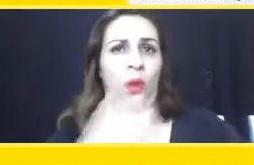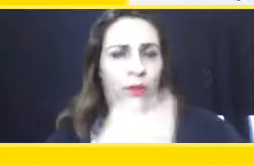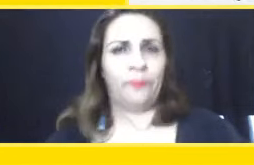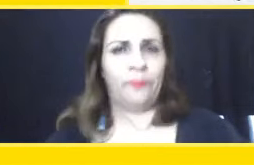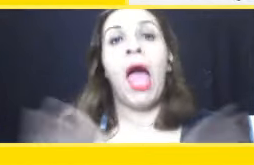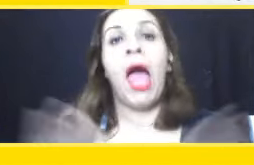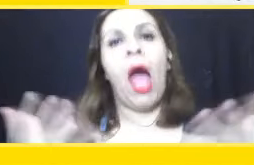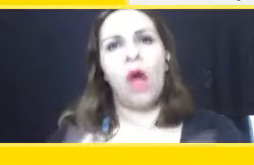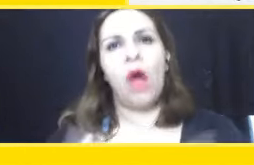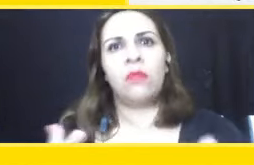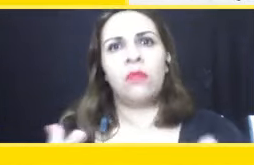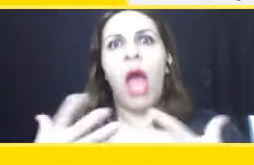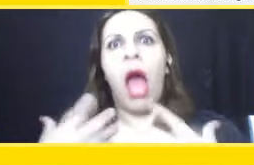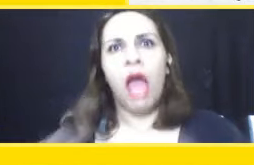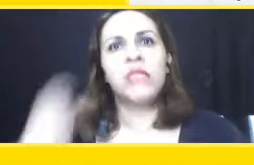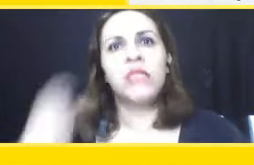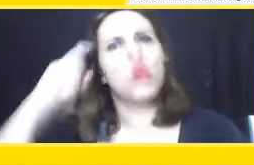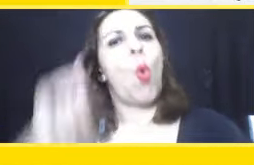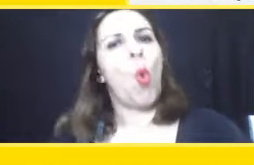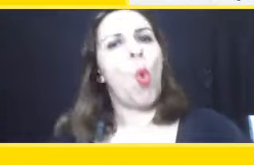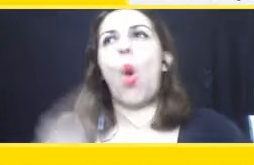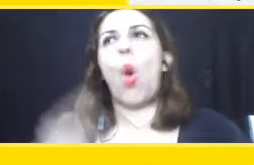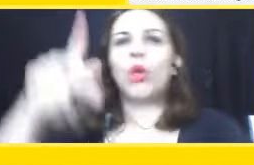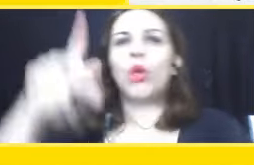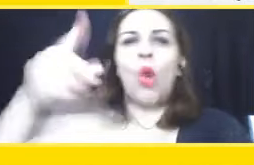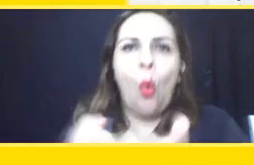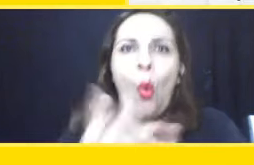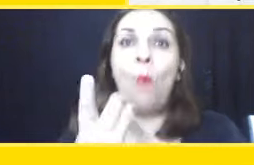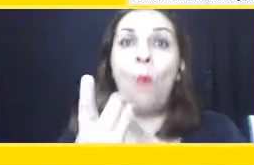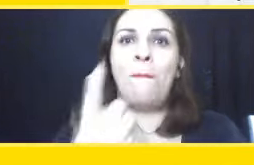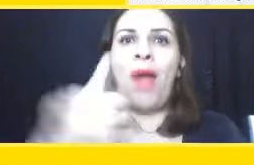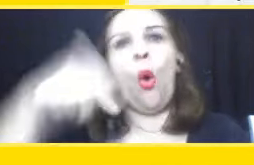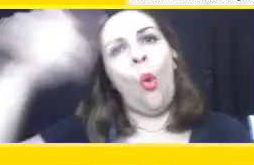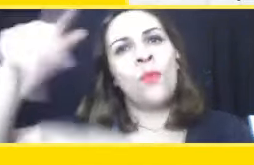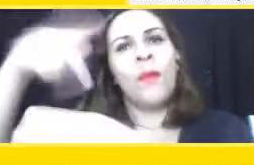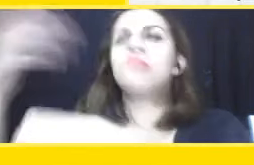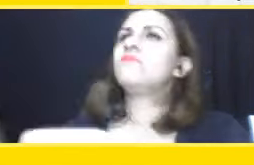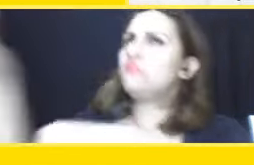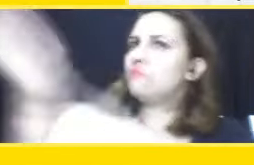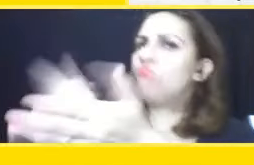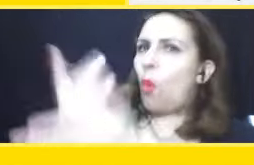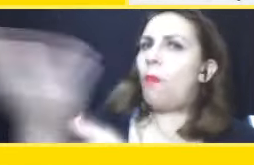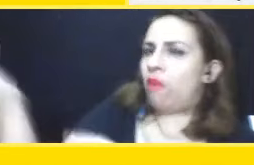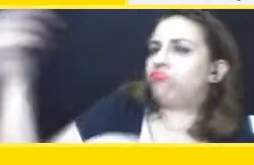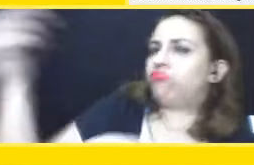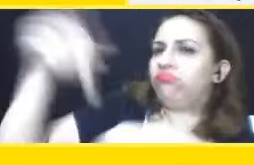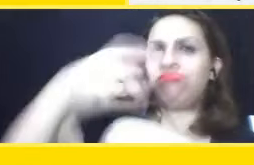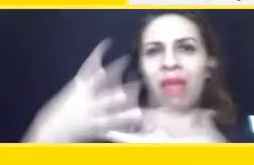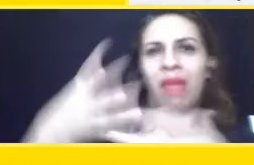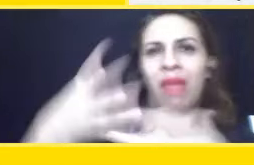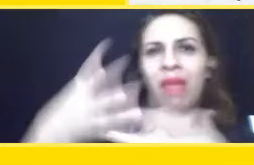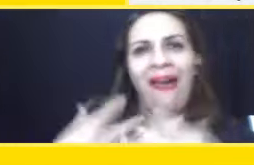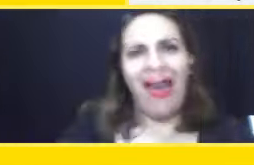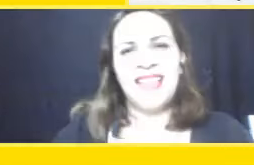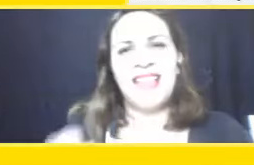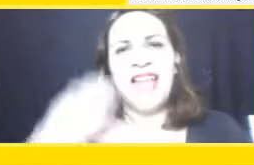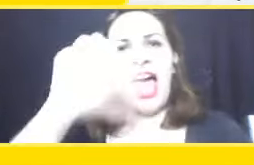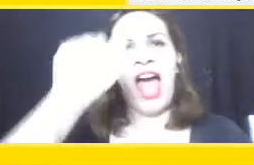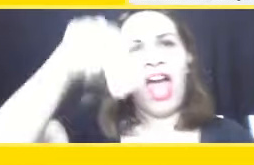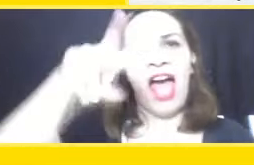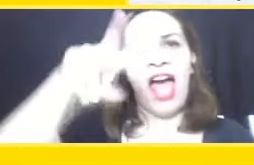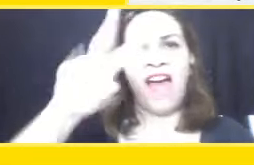favorável à importação, sim. Só para você ter uma ideia, a importação autorizada já pela Anvisa, ela